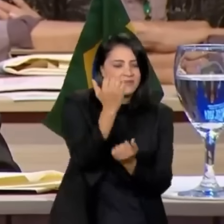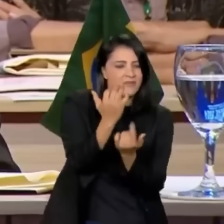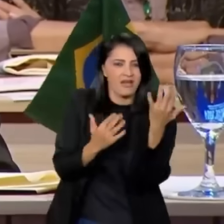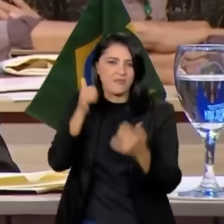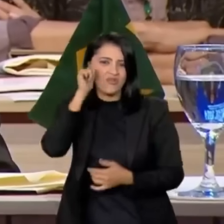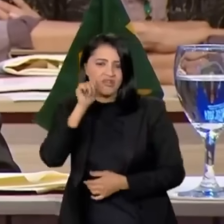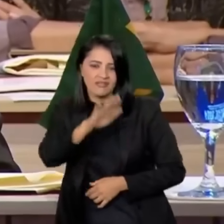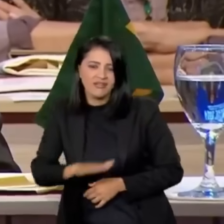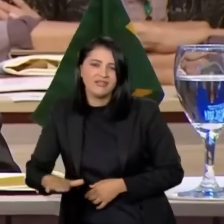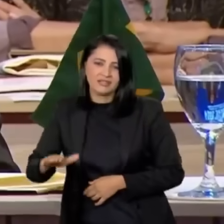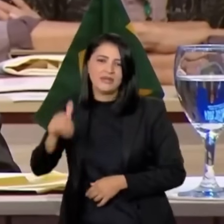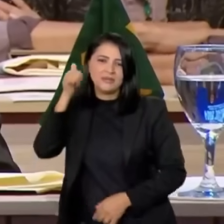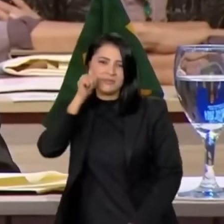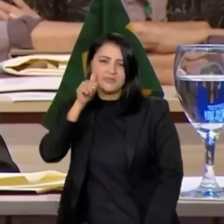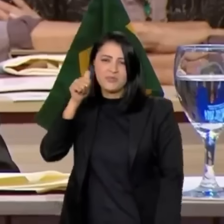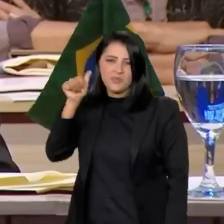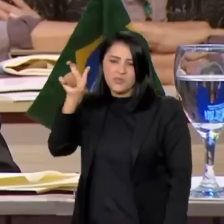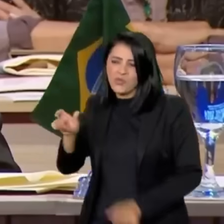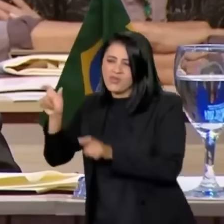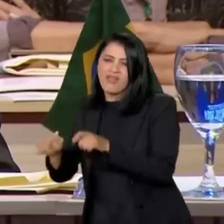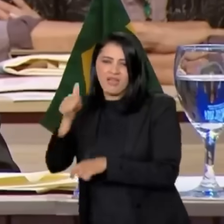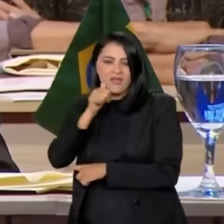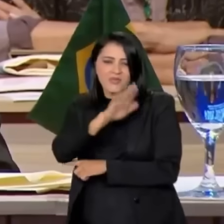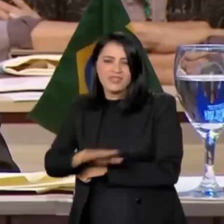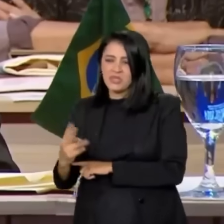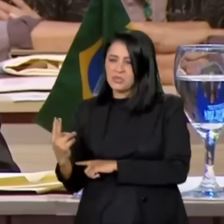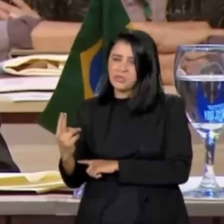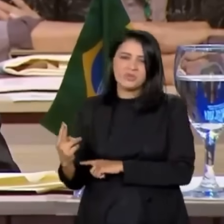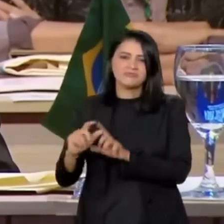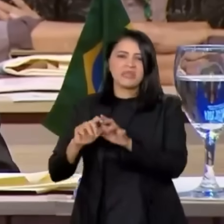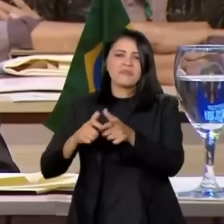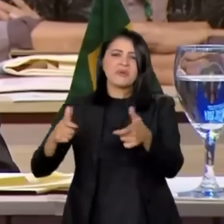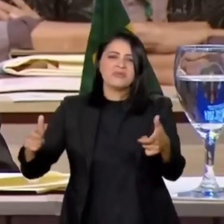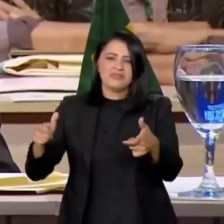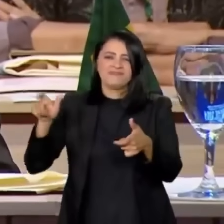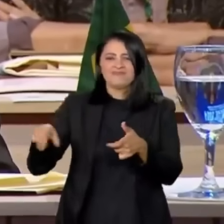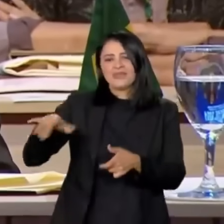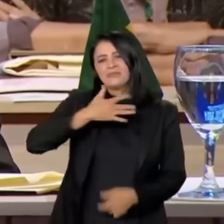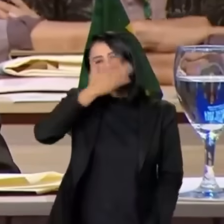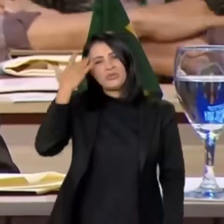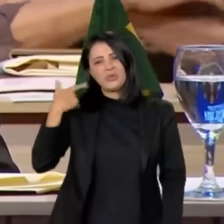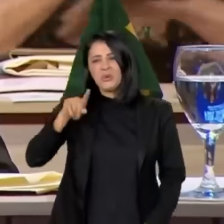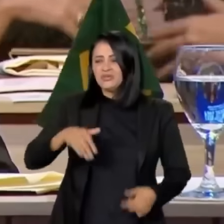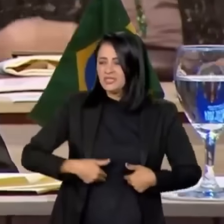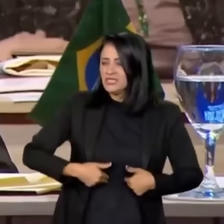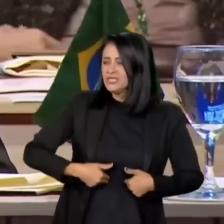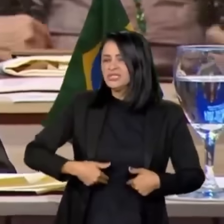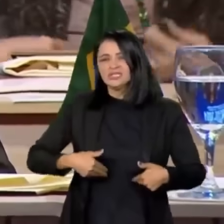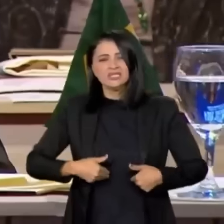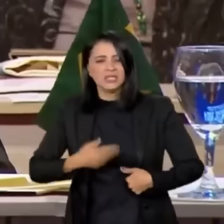alimentos, mulheres e meninas são a maioria das pessoas em situação de fome no